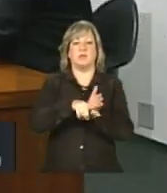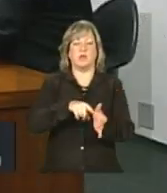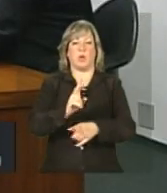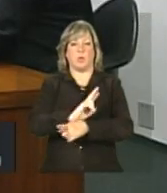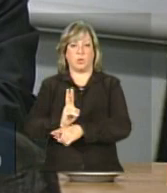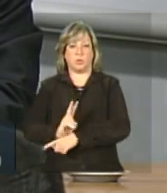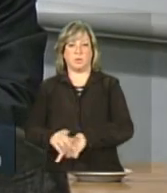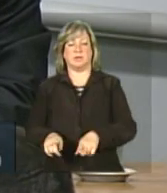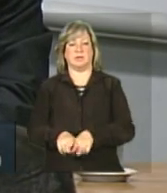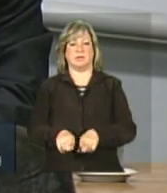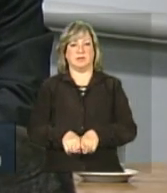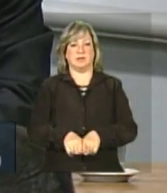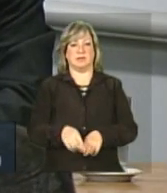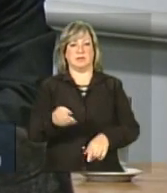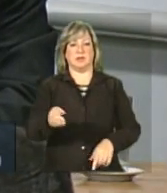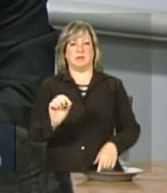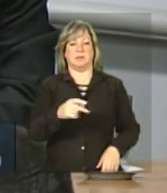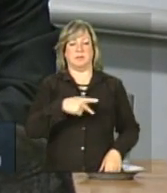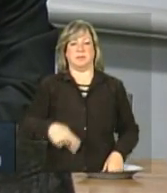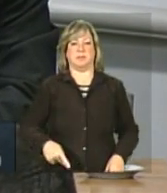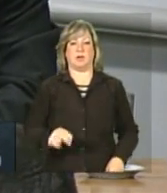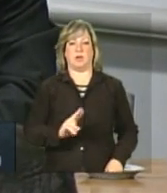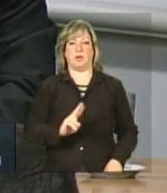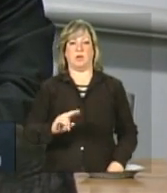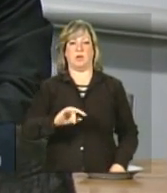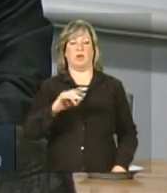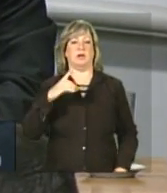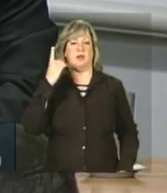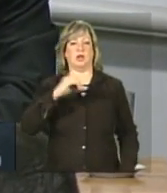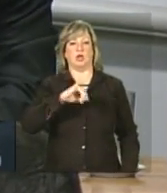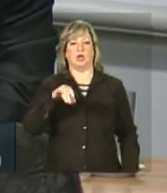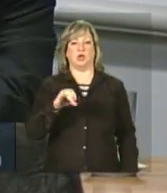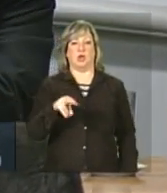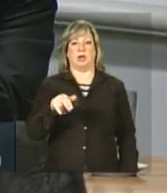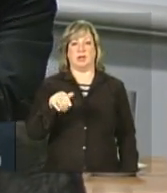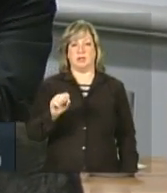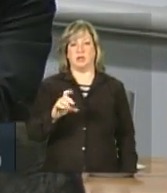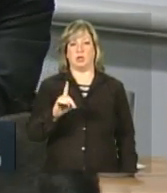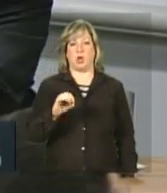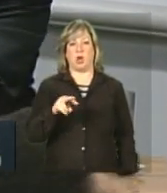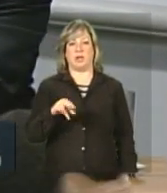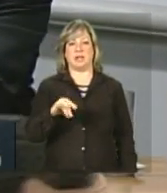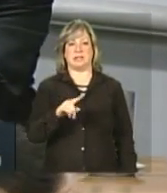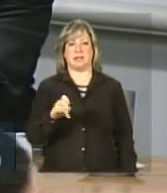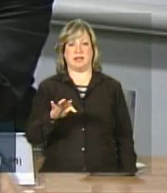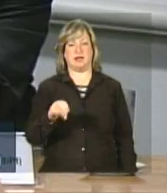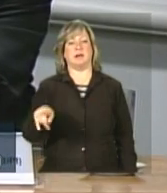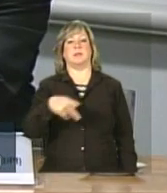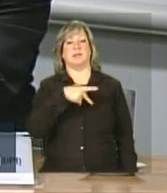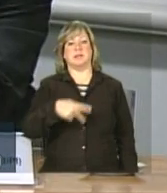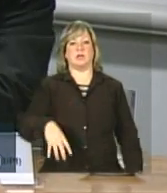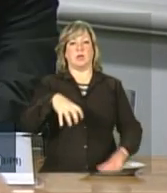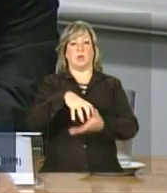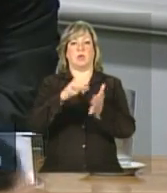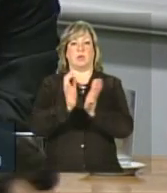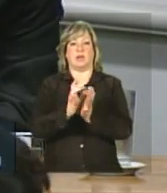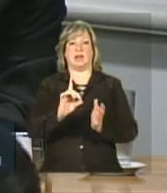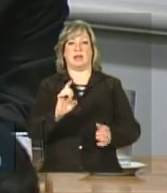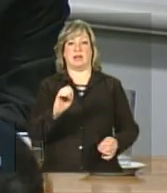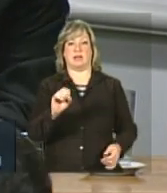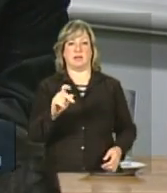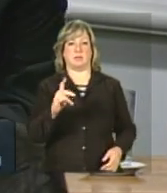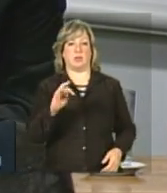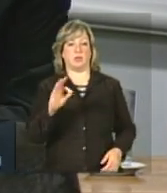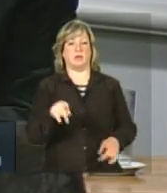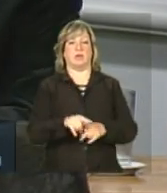Controle, senhor presidente, deputado Jonas Donizete, presidente da Comissão de Desporto e